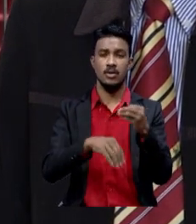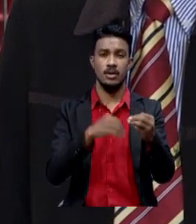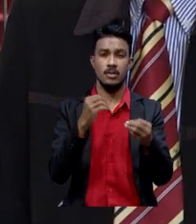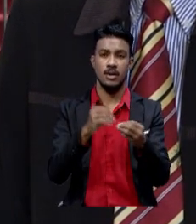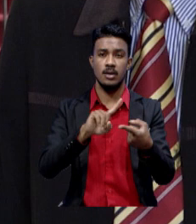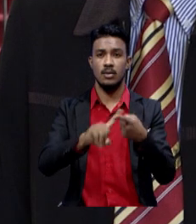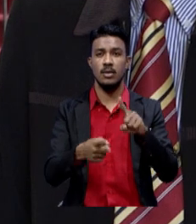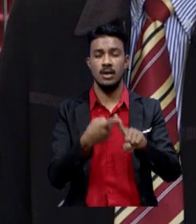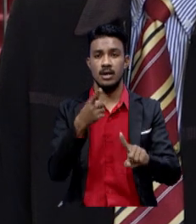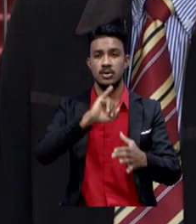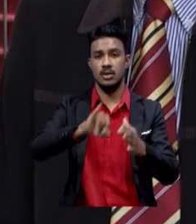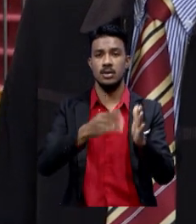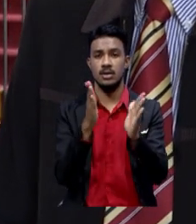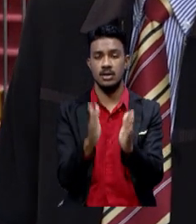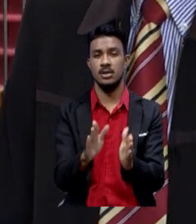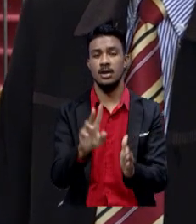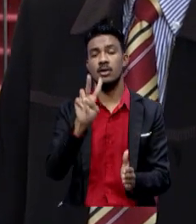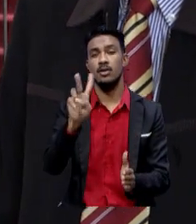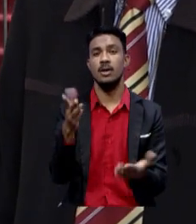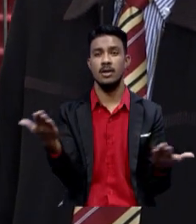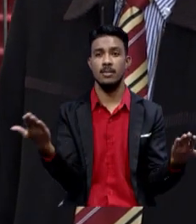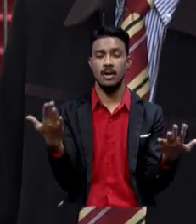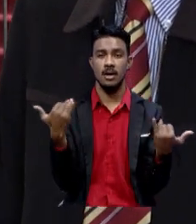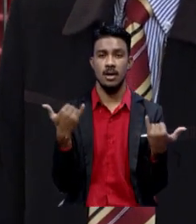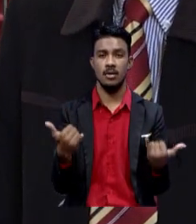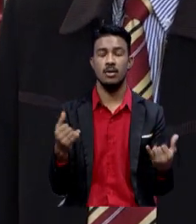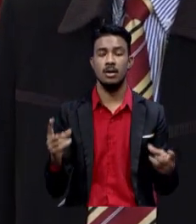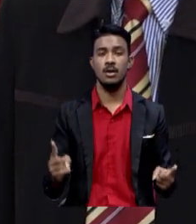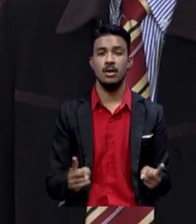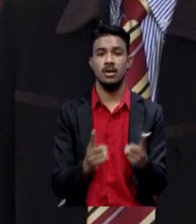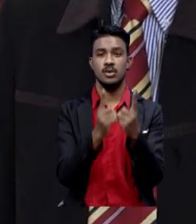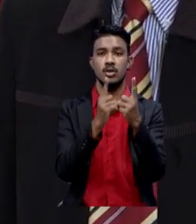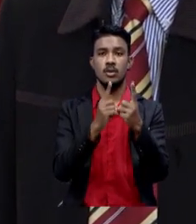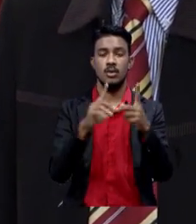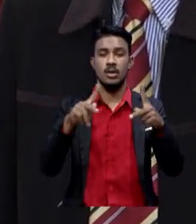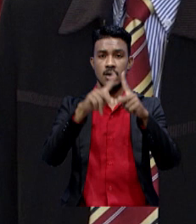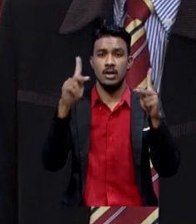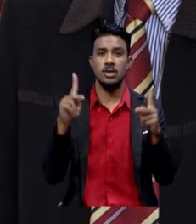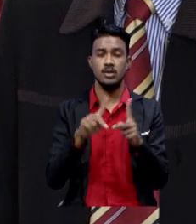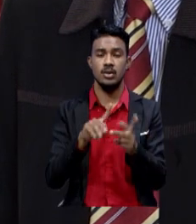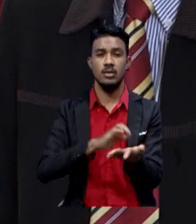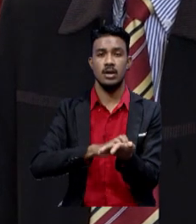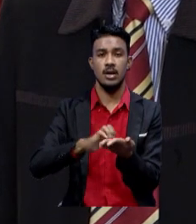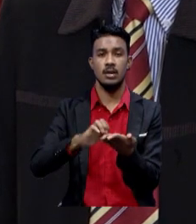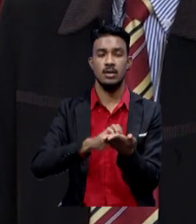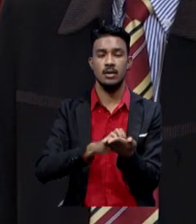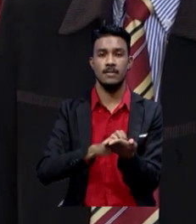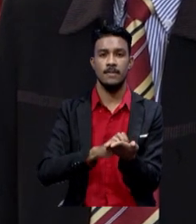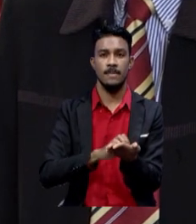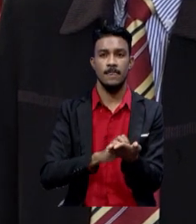jornalista na rua, nebe que ora senhora Dauk enfrenta caso legal em